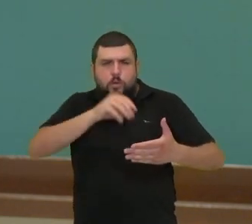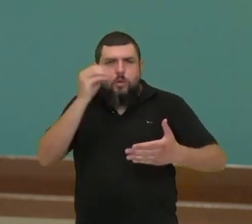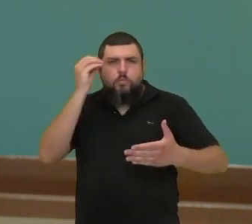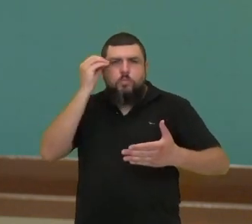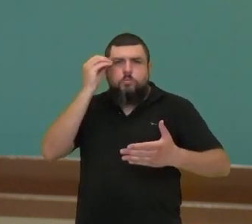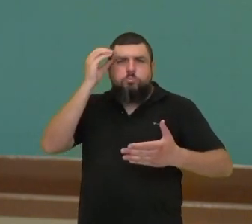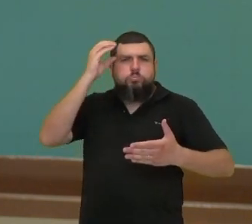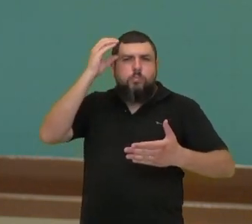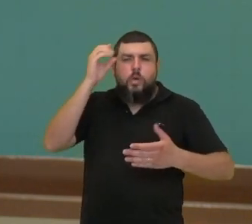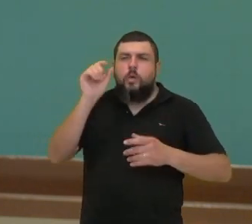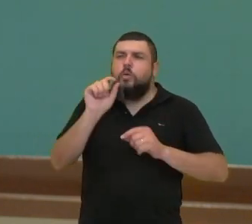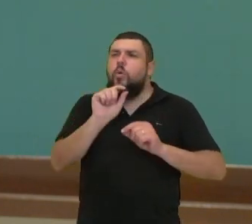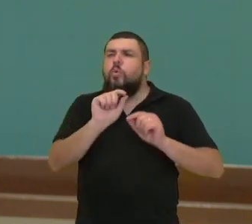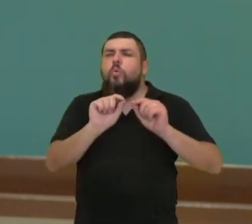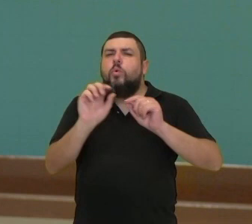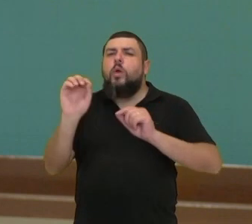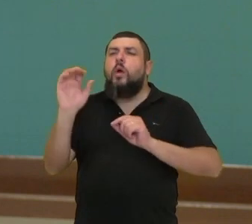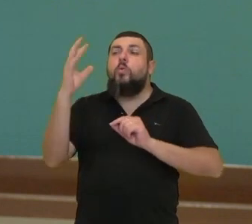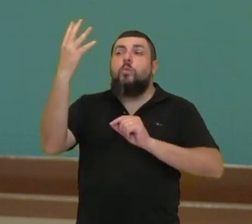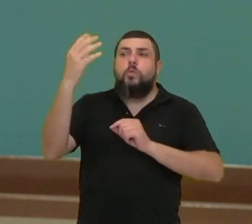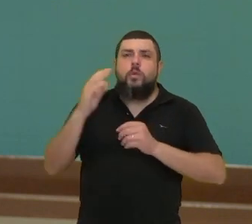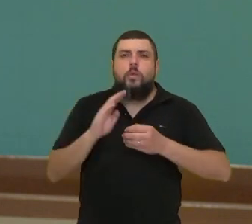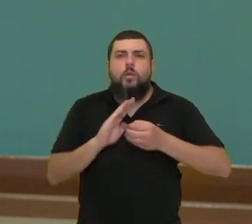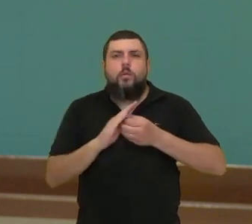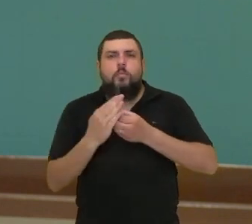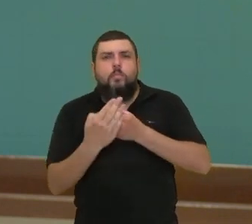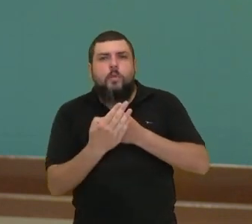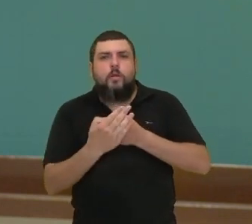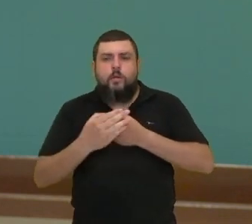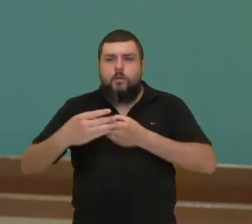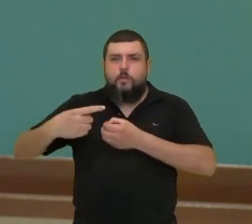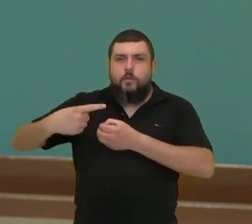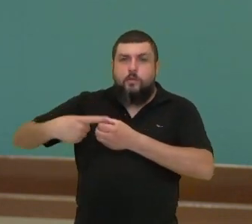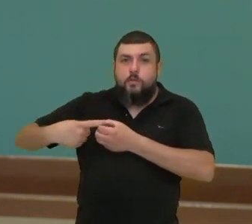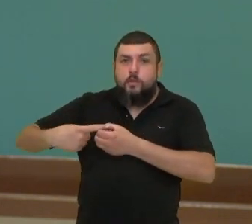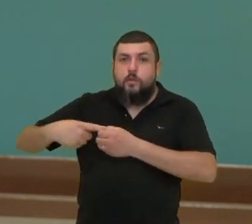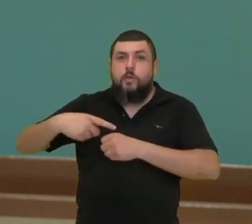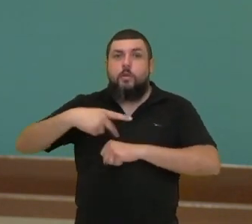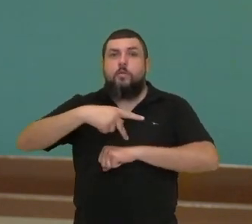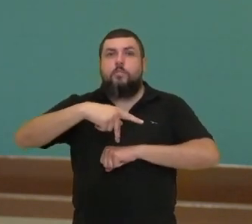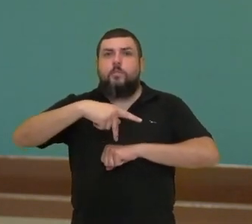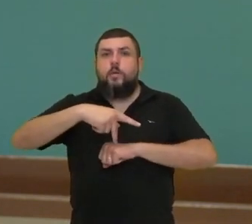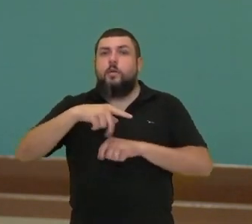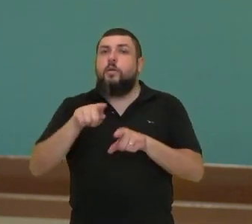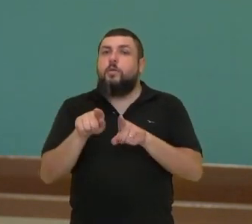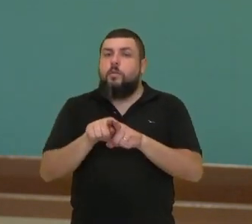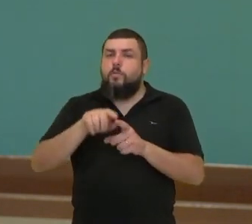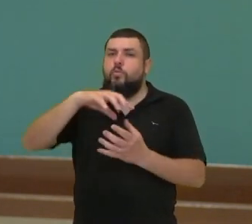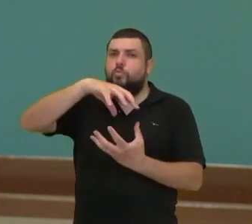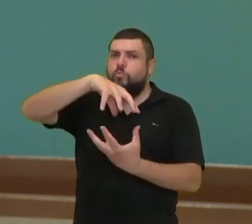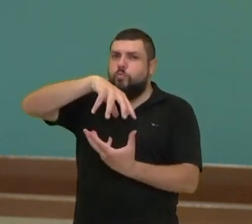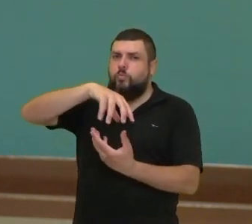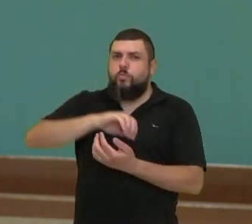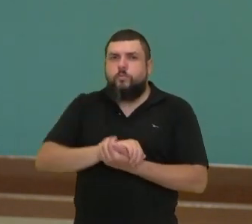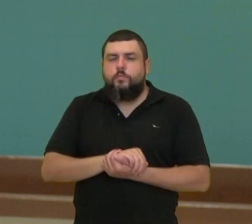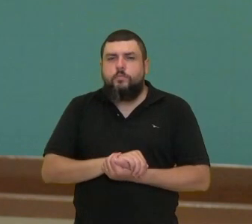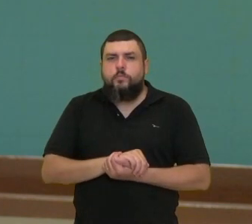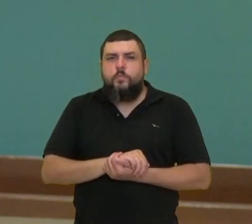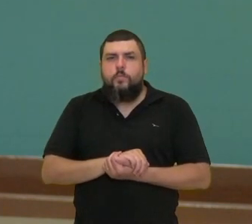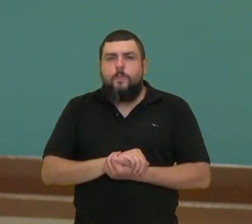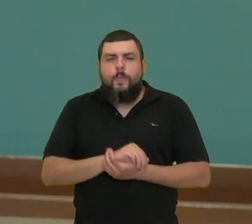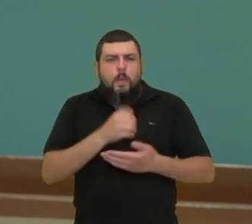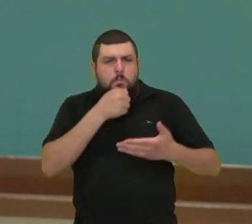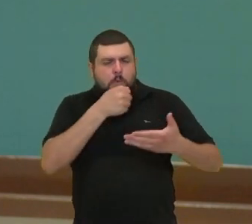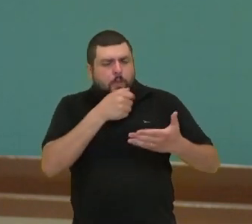que acontece no nosso bairro, na nossa cidade, no nosso país e até no mundo. A reportagem pode